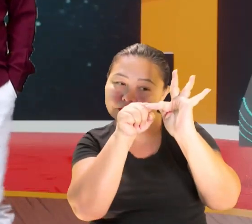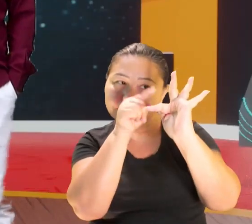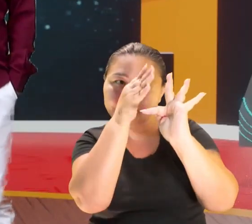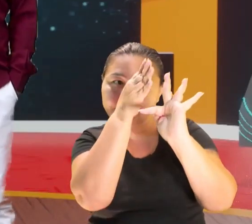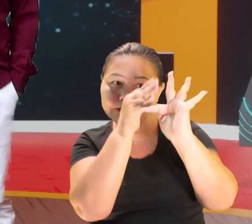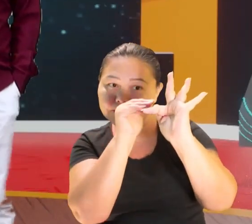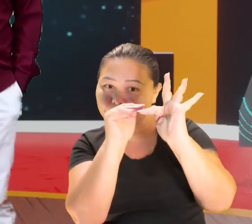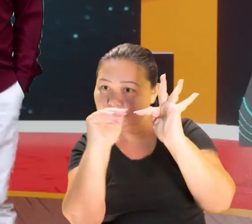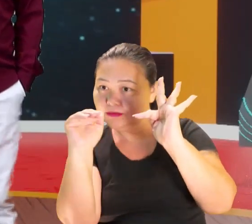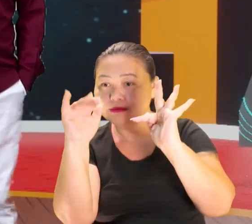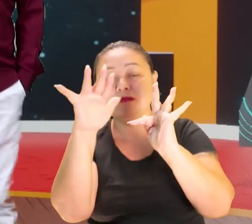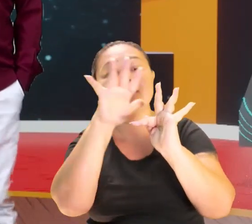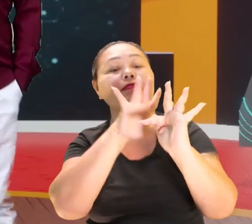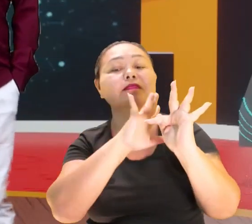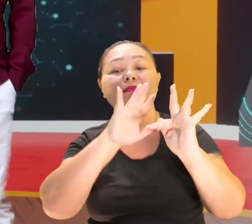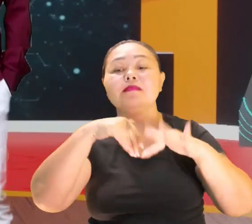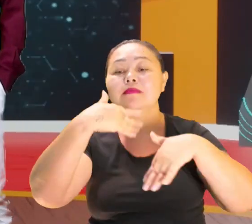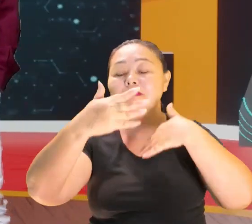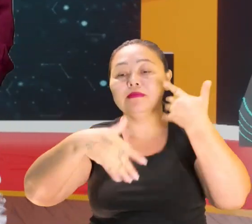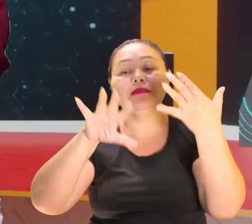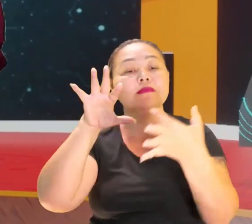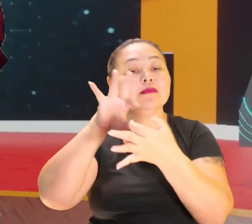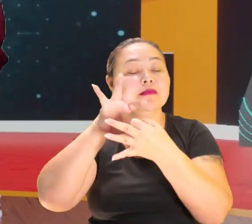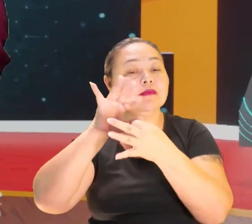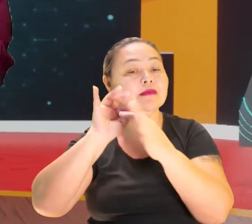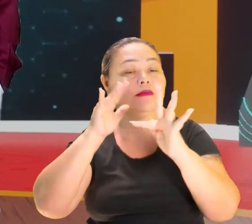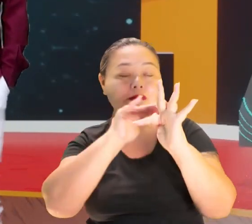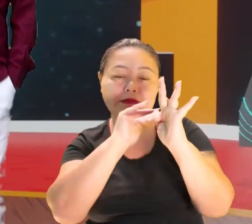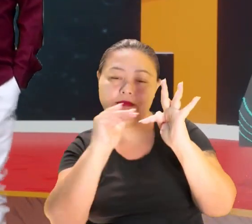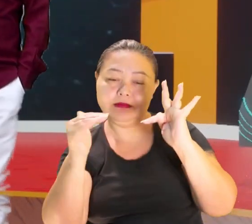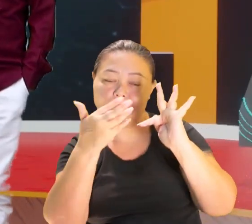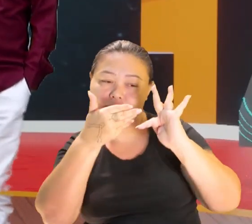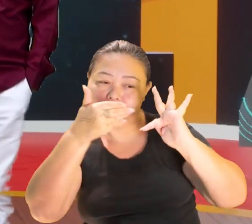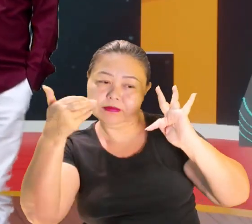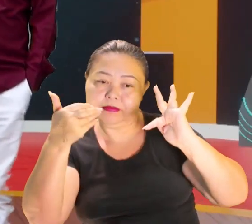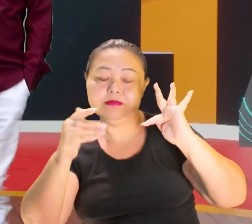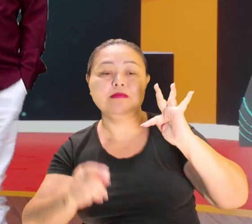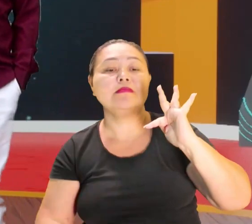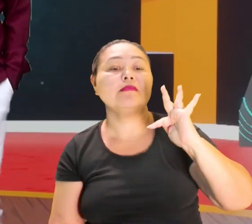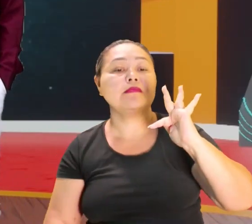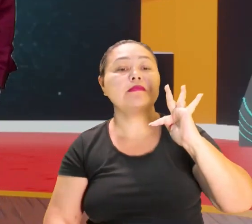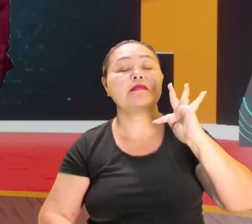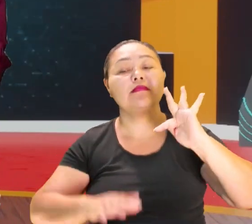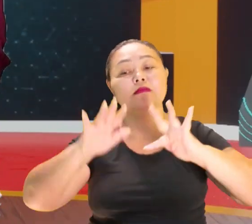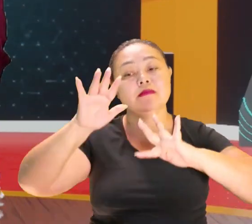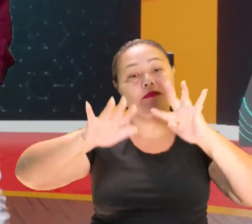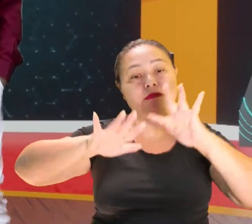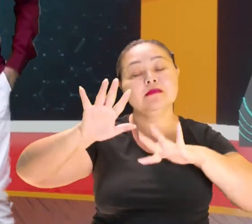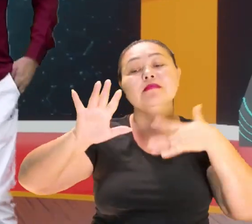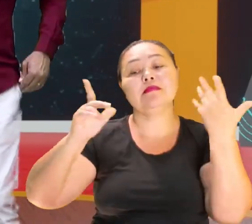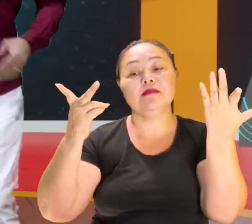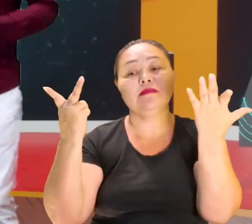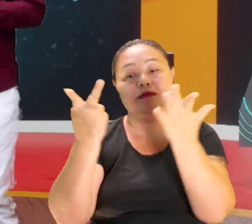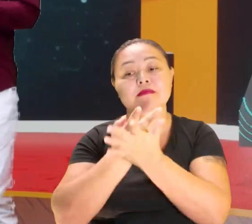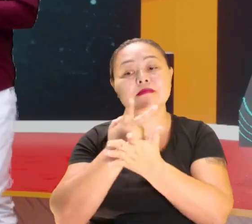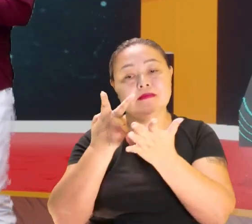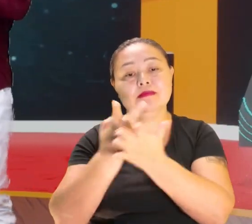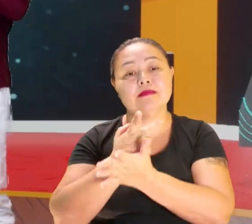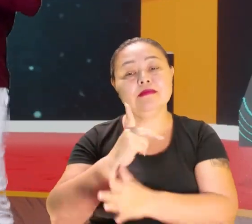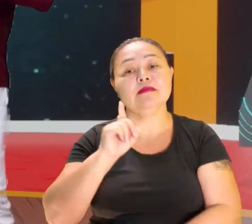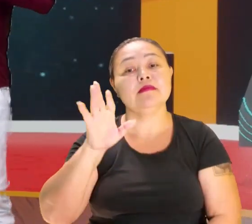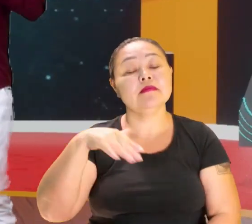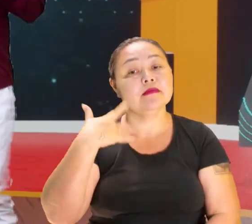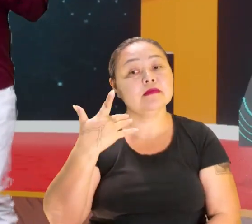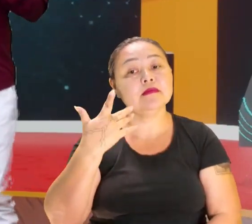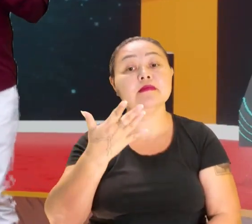que, né, dar uma sequência lógica aí. Se tiver algum pontinho muito fora do padrão, você já sabe que algo de errado não está certo, né? E eu ainda